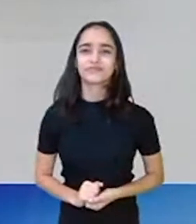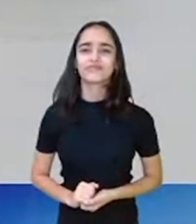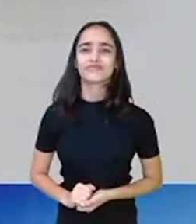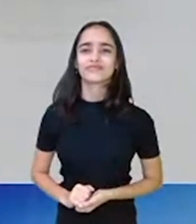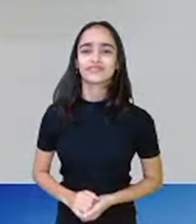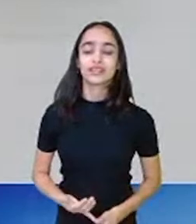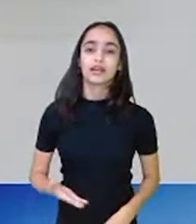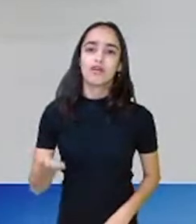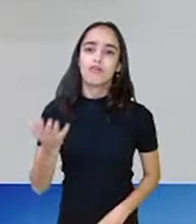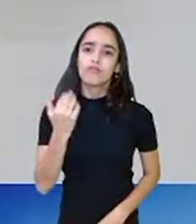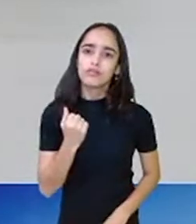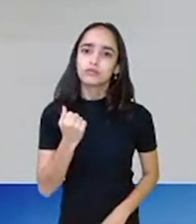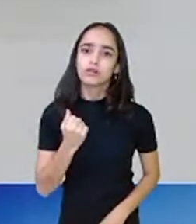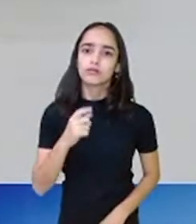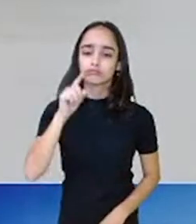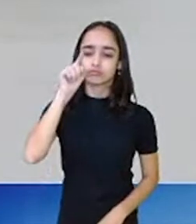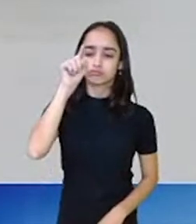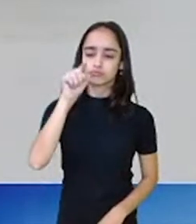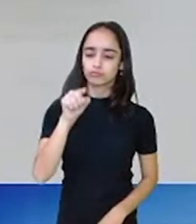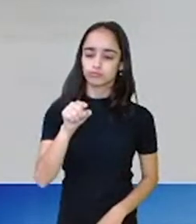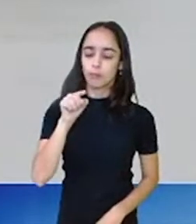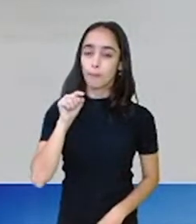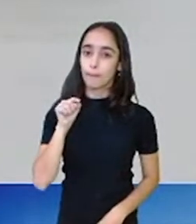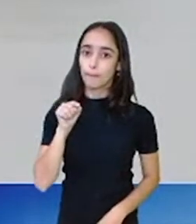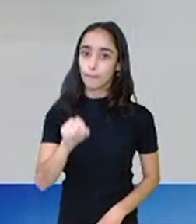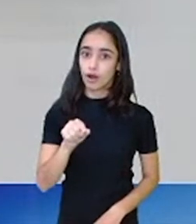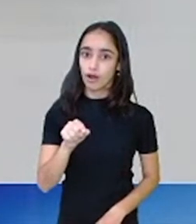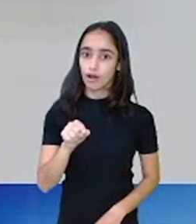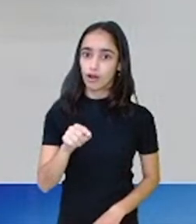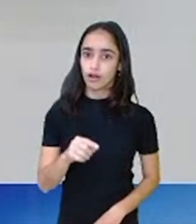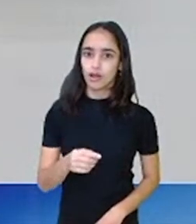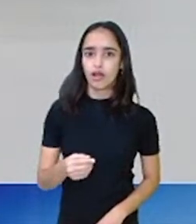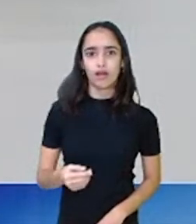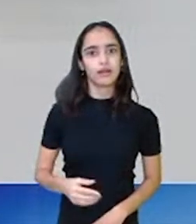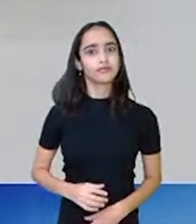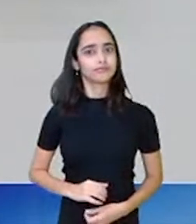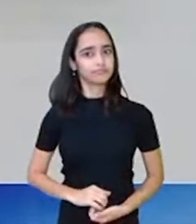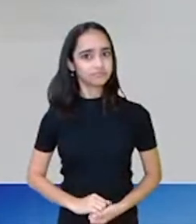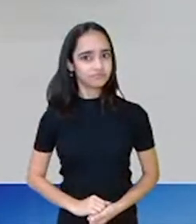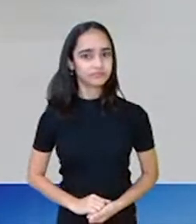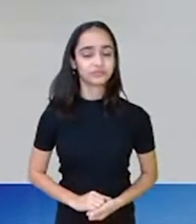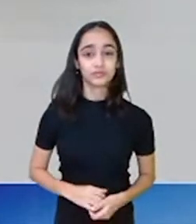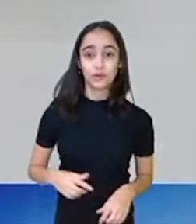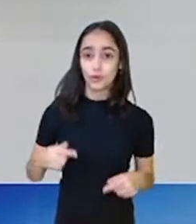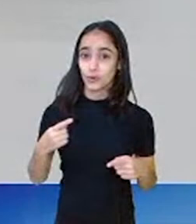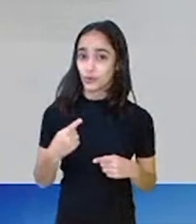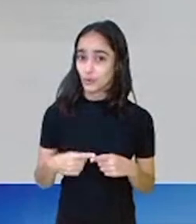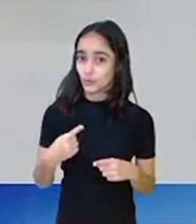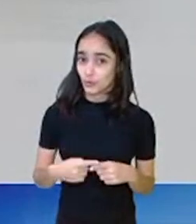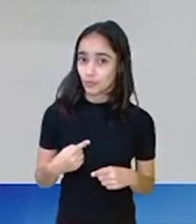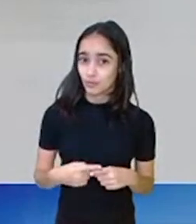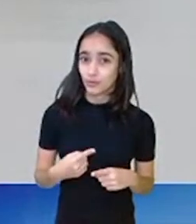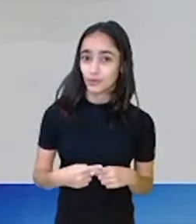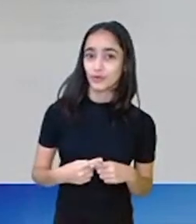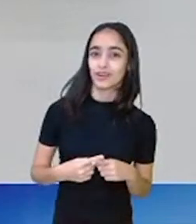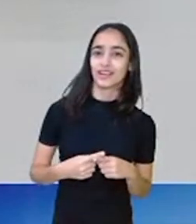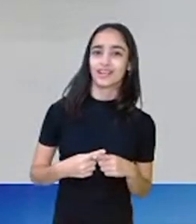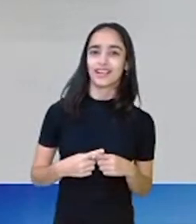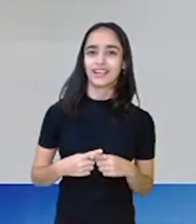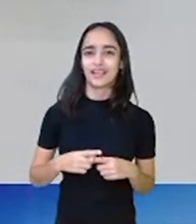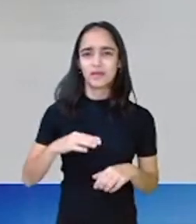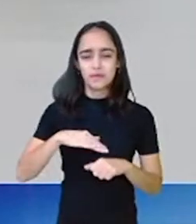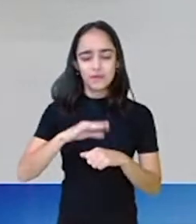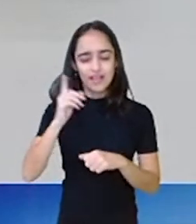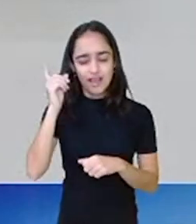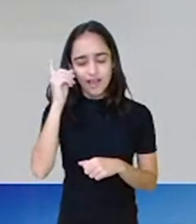Vamos aí, ponto de exclamação. Muita atenção aí, pois esse gera uma certa dúvida ali com o